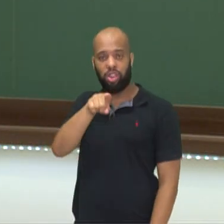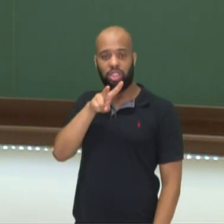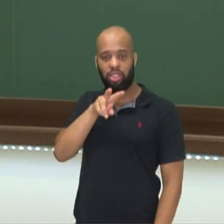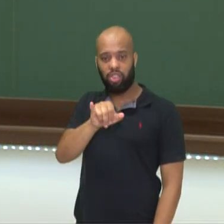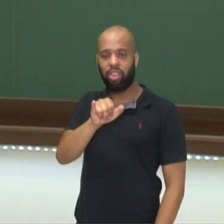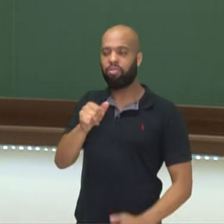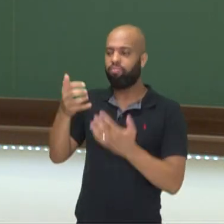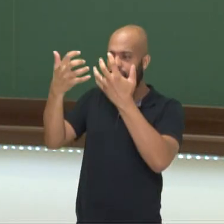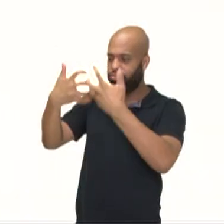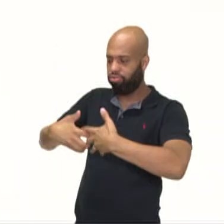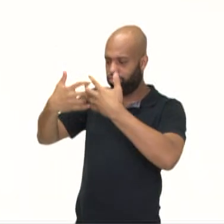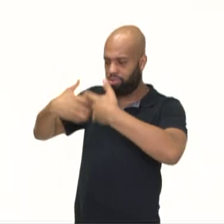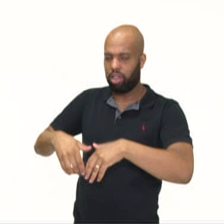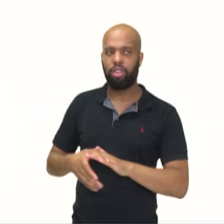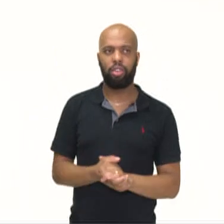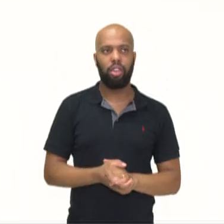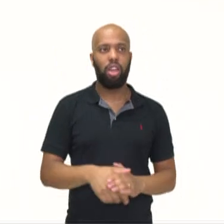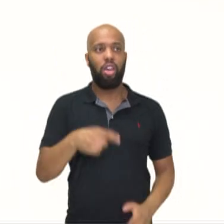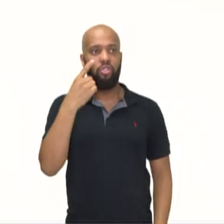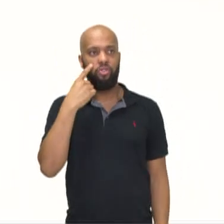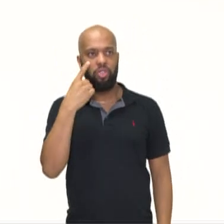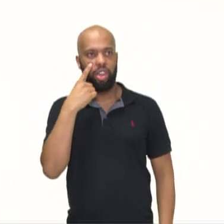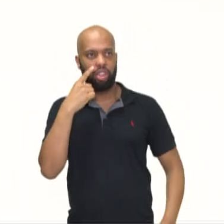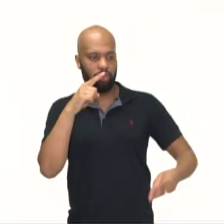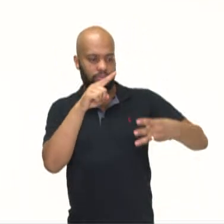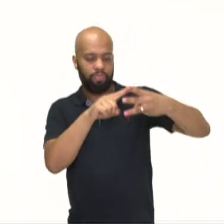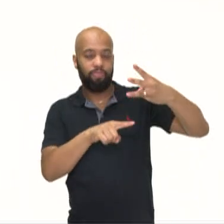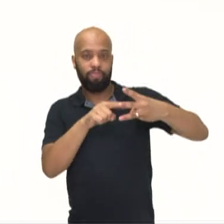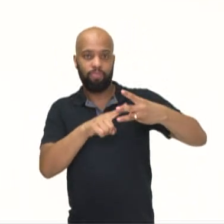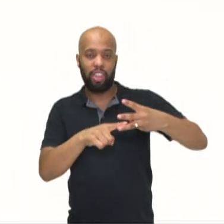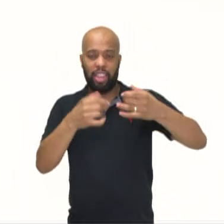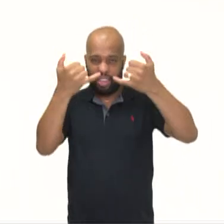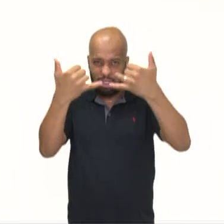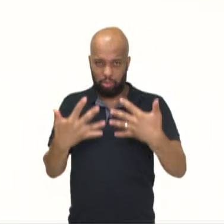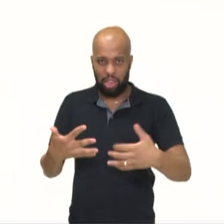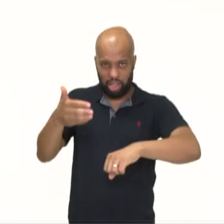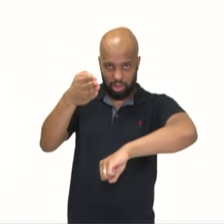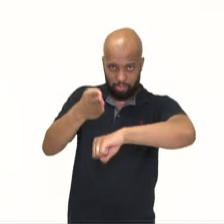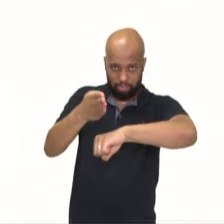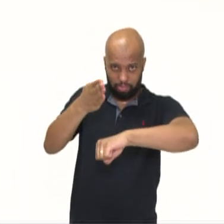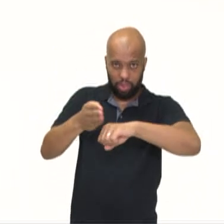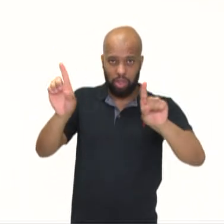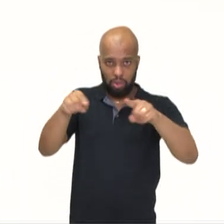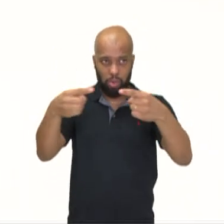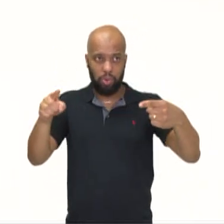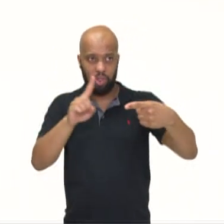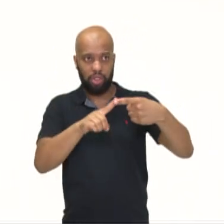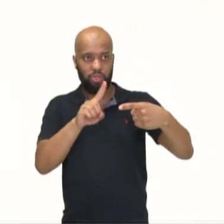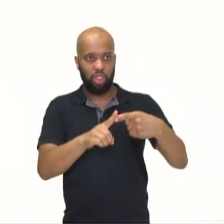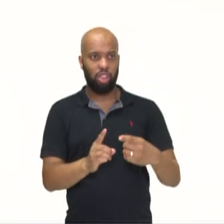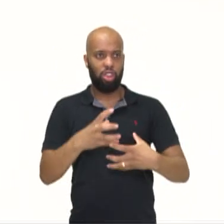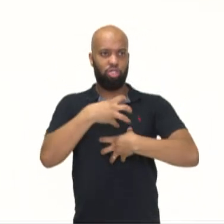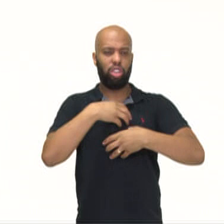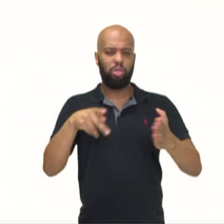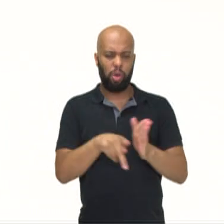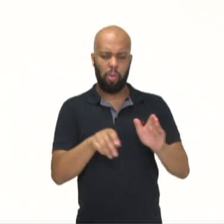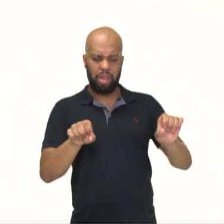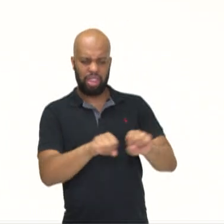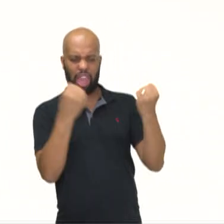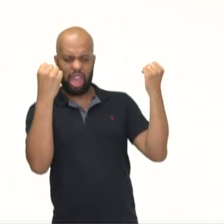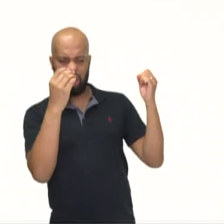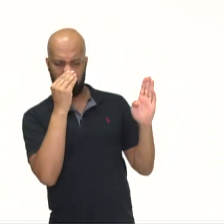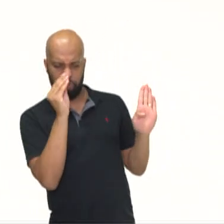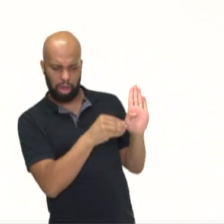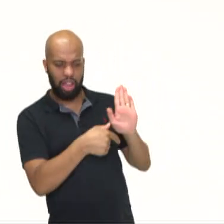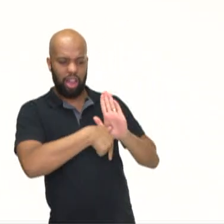este quiz. Qual alternativa melhor define a música moderna? Alternativa A: o espírito de quebra com o